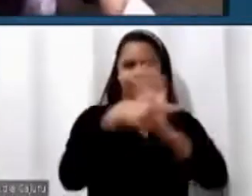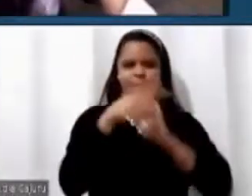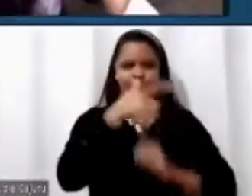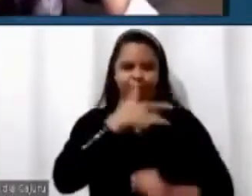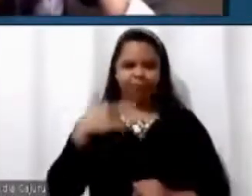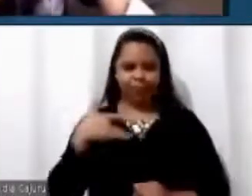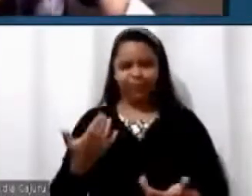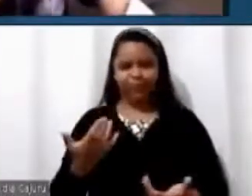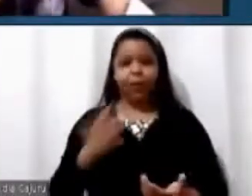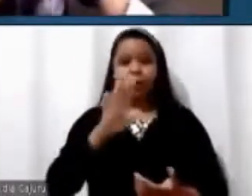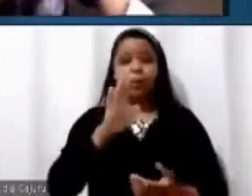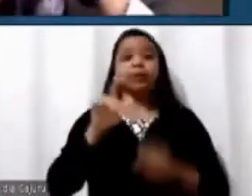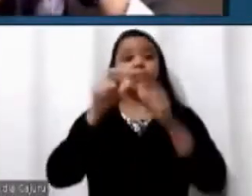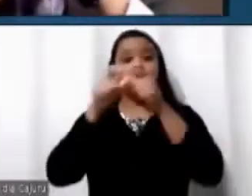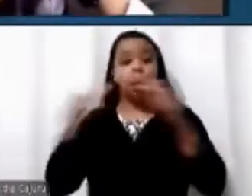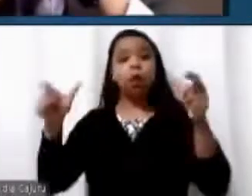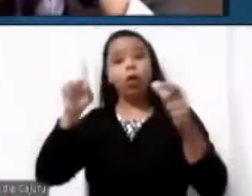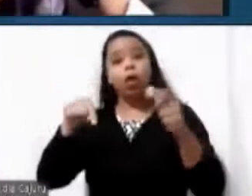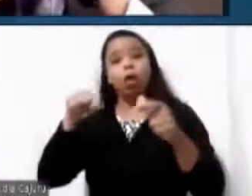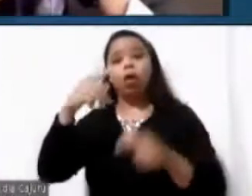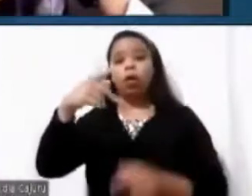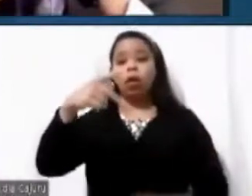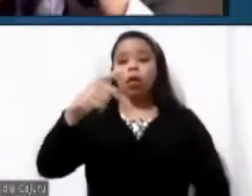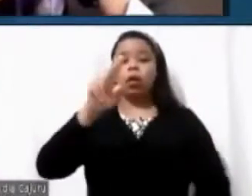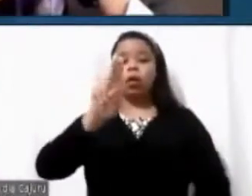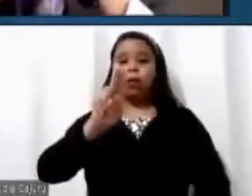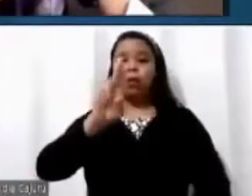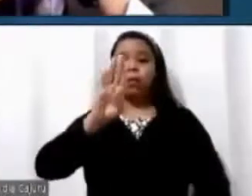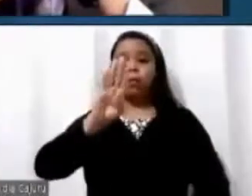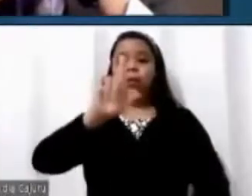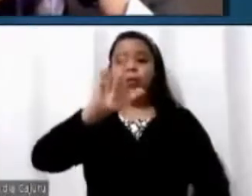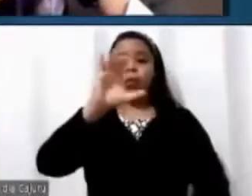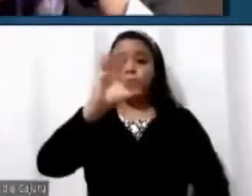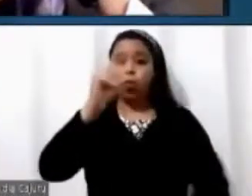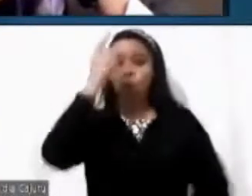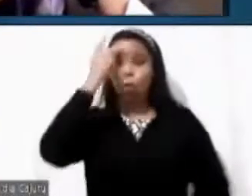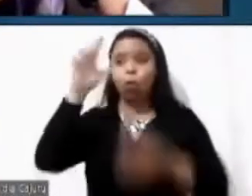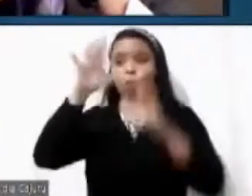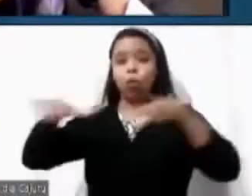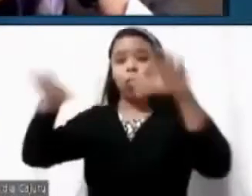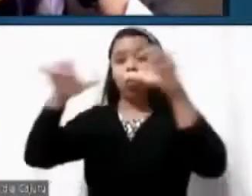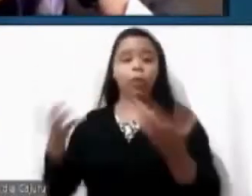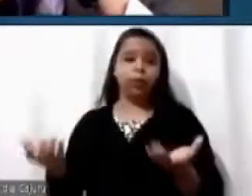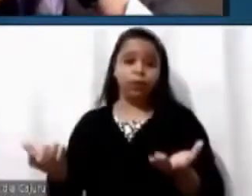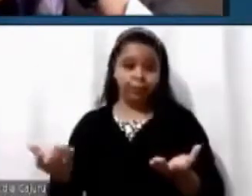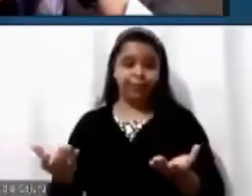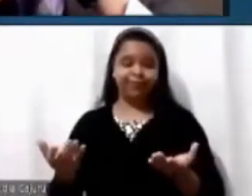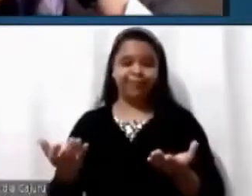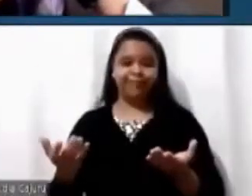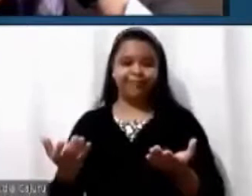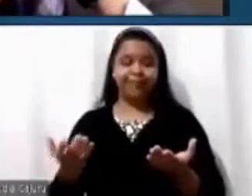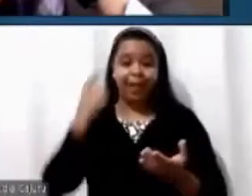claro. Artigo 88, esse já renovado, 2018, diz aí que é vedado negar ao paciente acesso ao seu